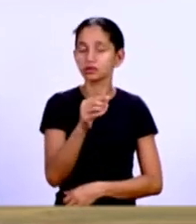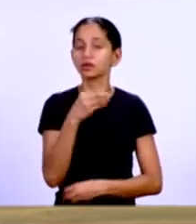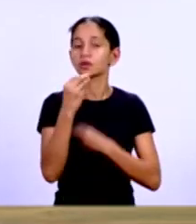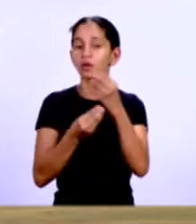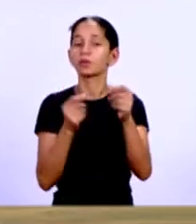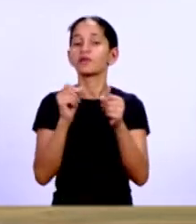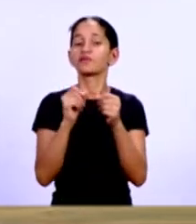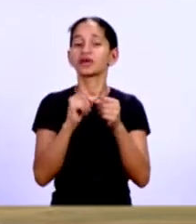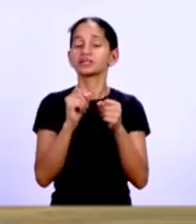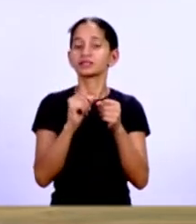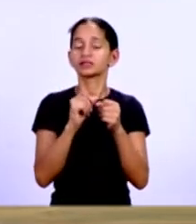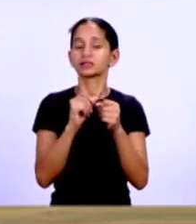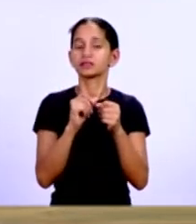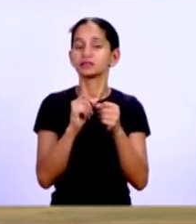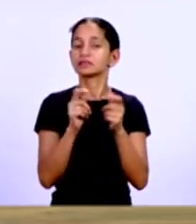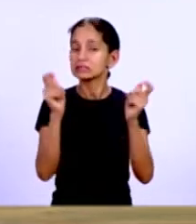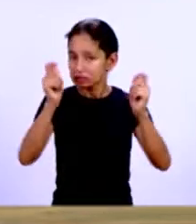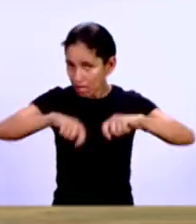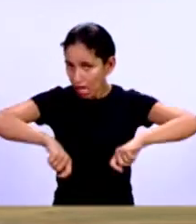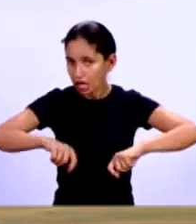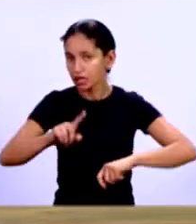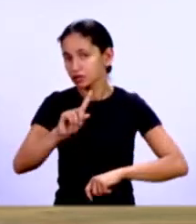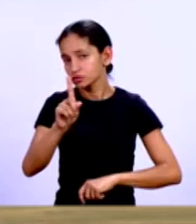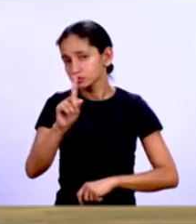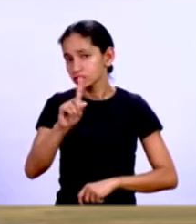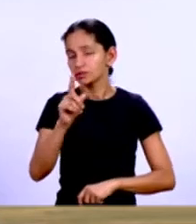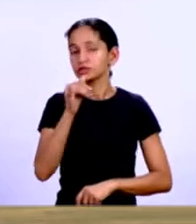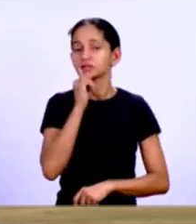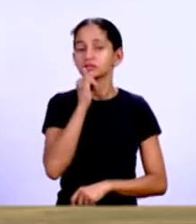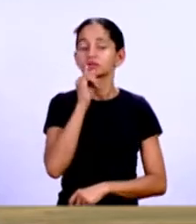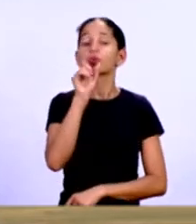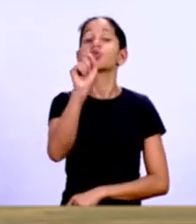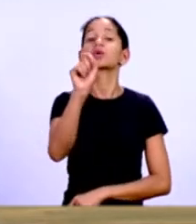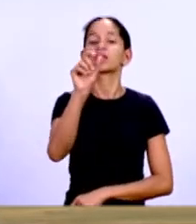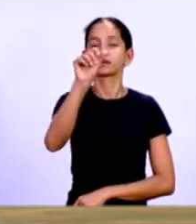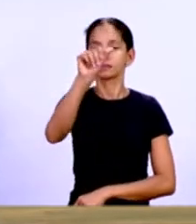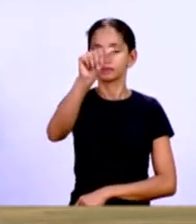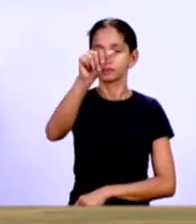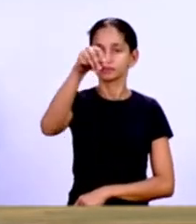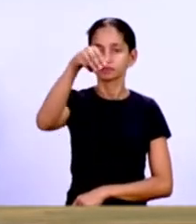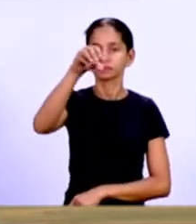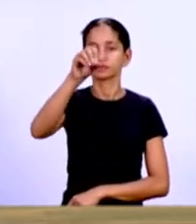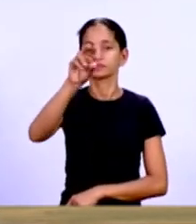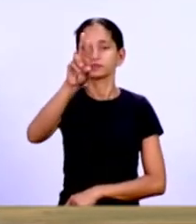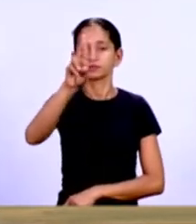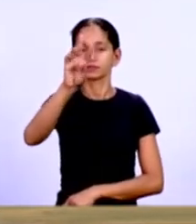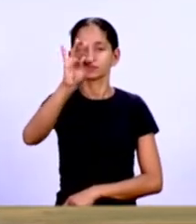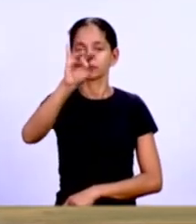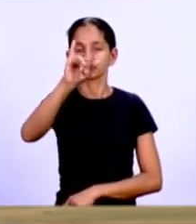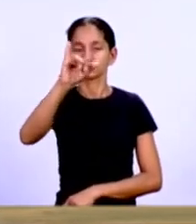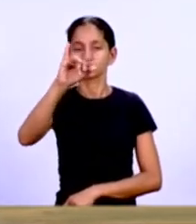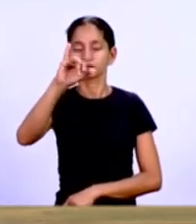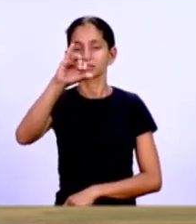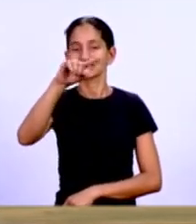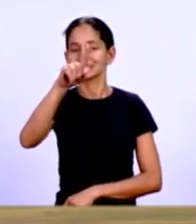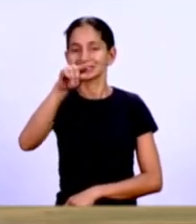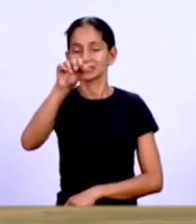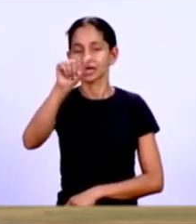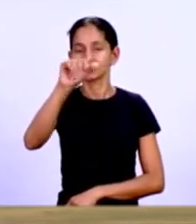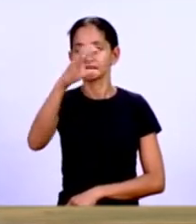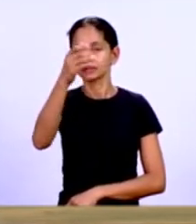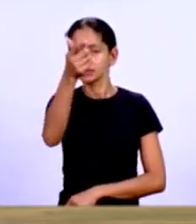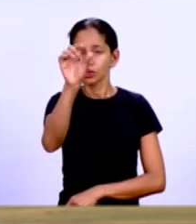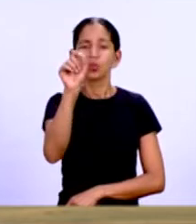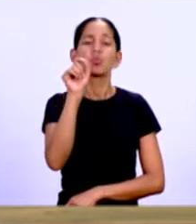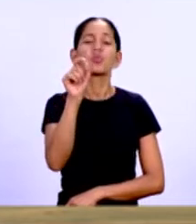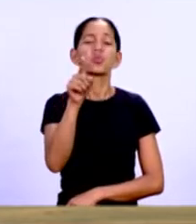forma de amenizar a inadimplência. Bom, como você amortiza a dívida, você está pagando uma parcela dessa dívida. Então, você